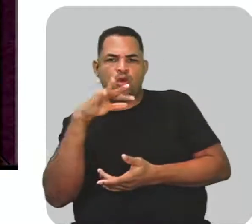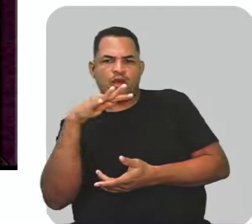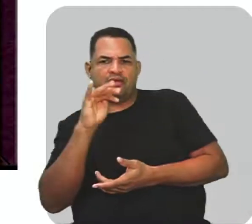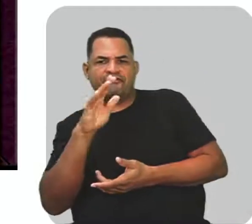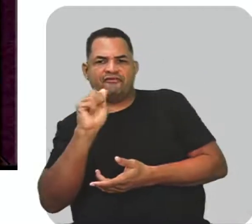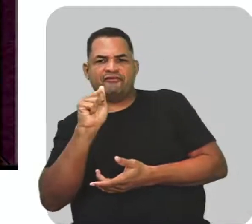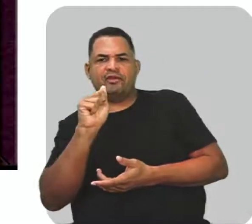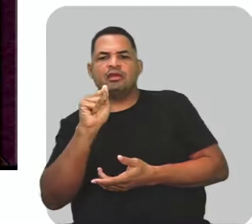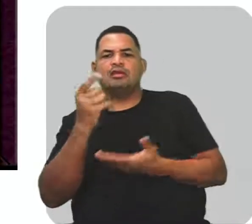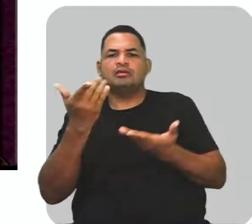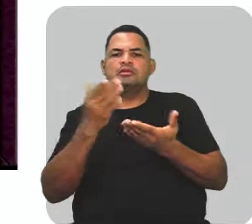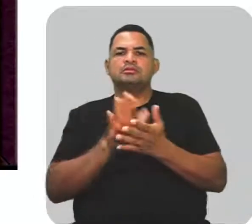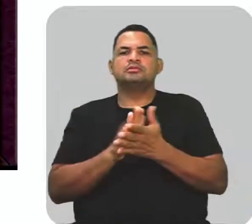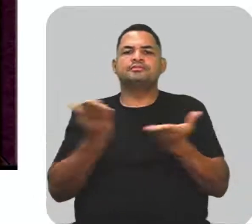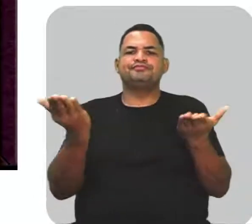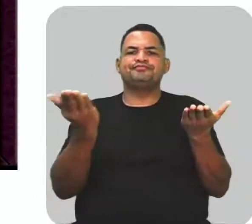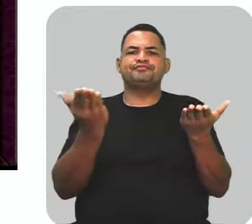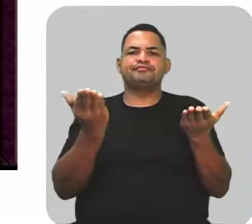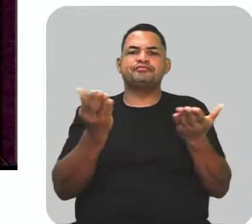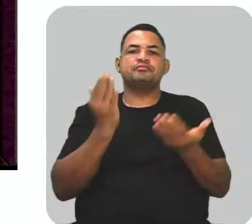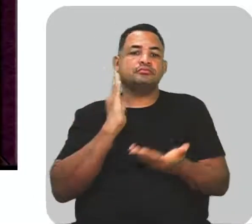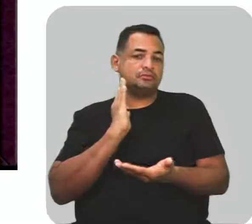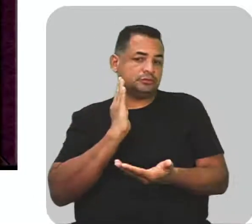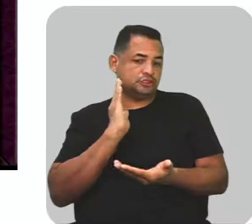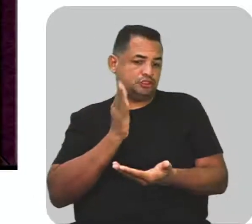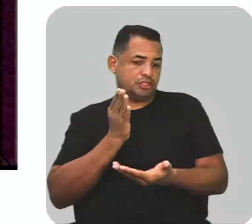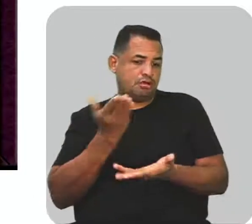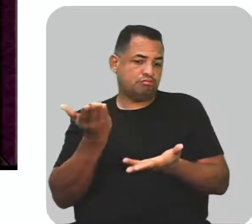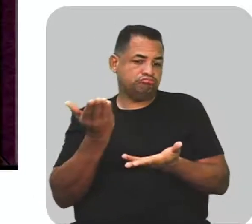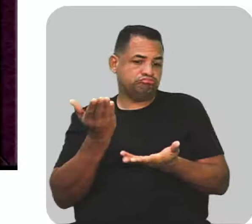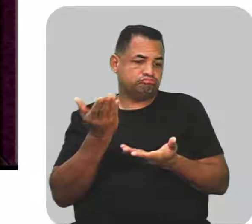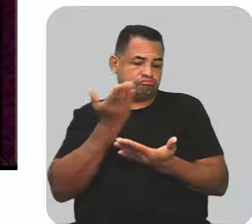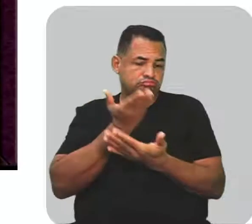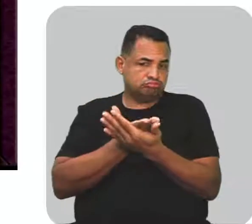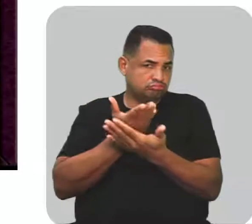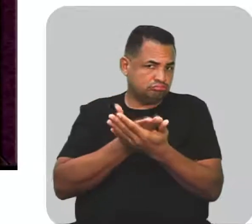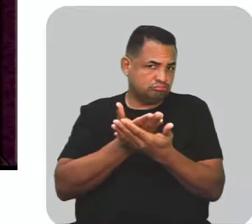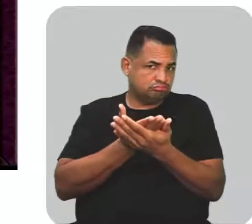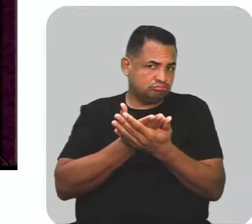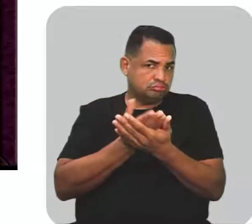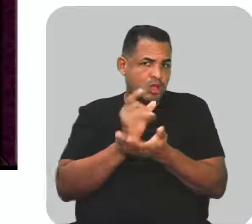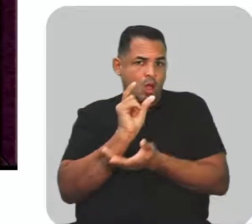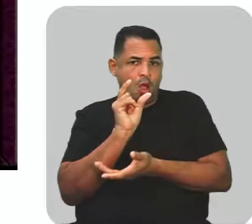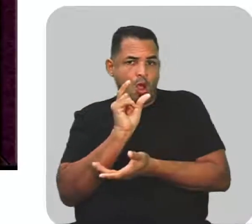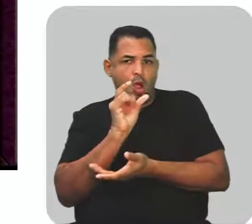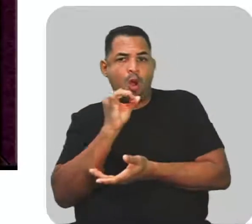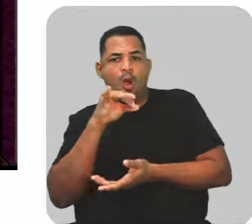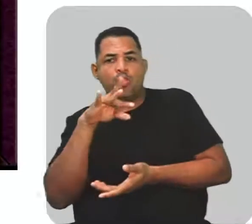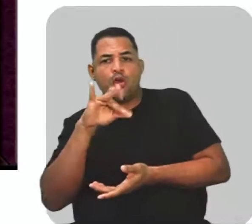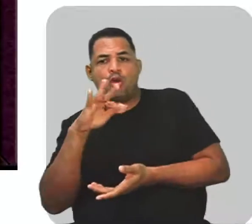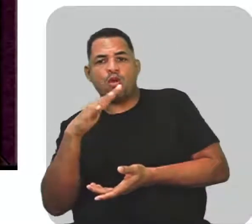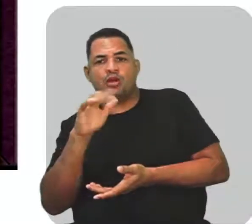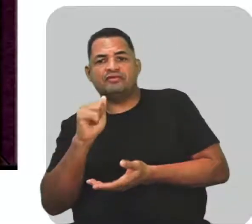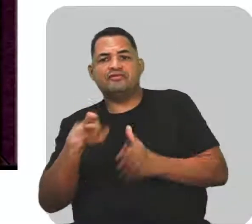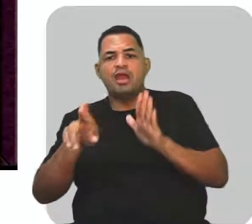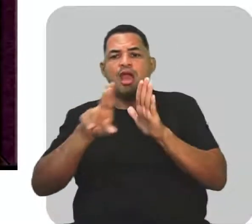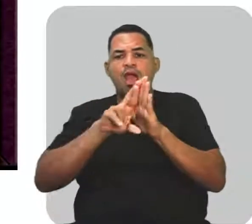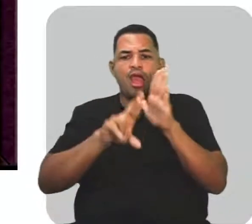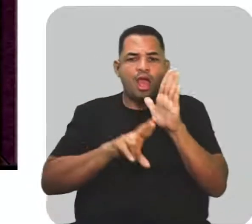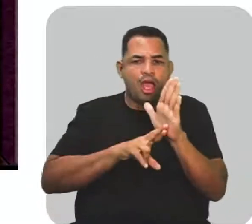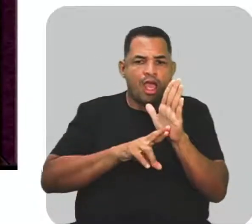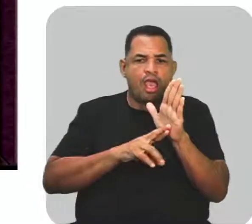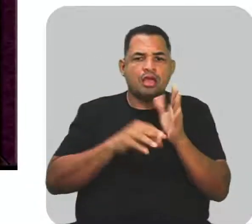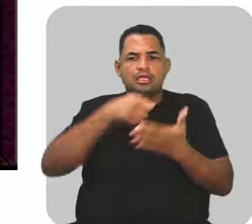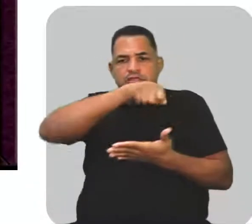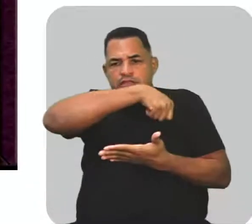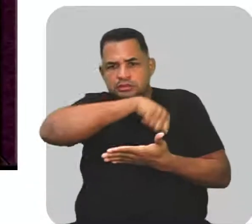ortografia, a gente aqui já se dedica à questão das ortografias, né, das regras